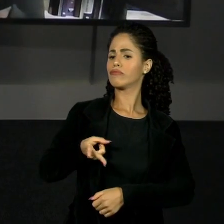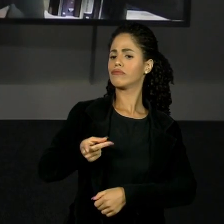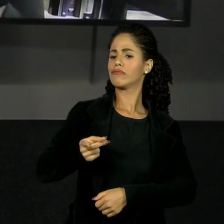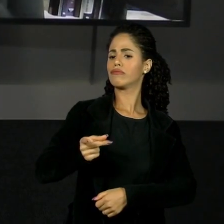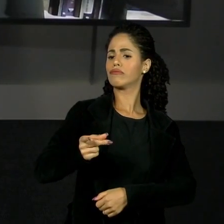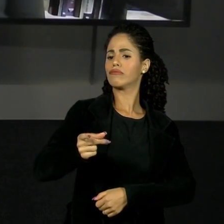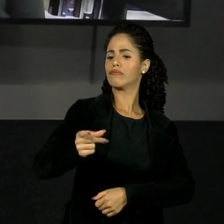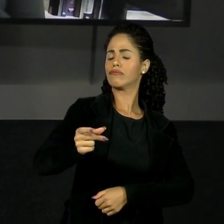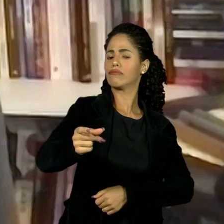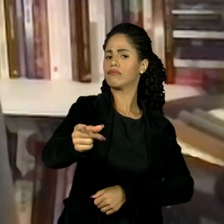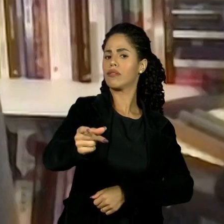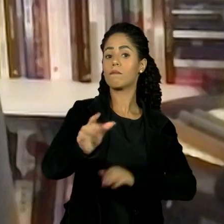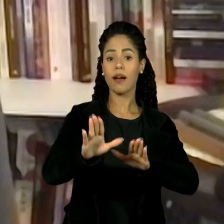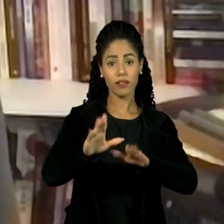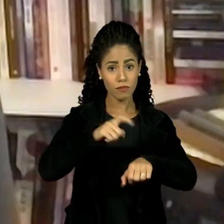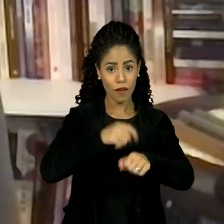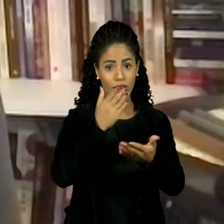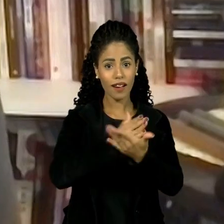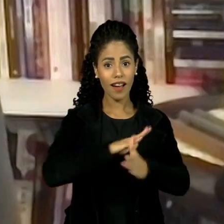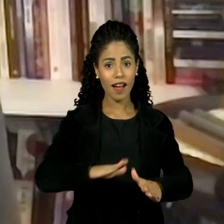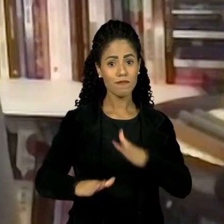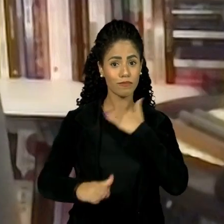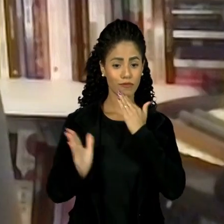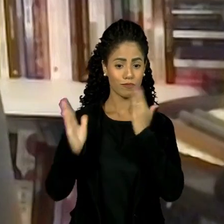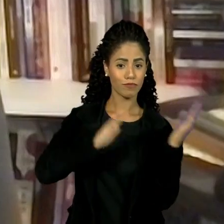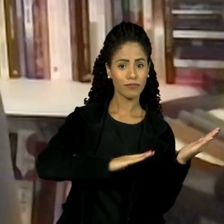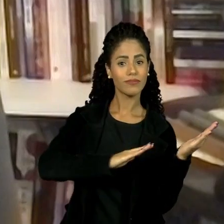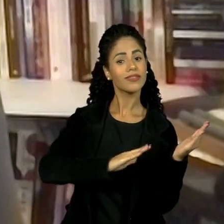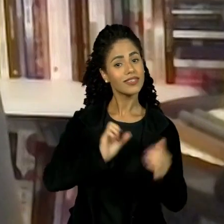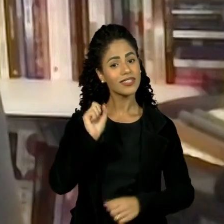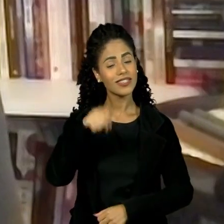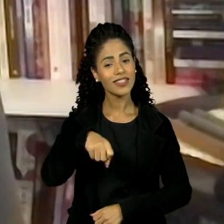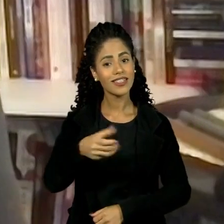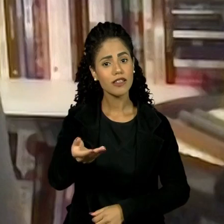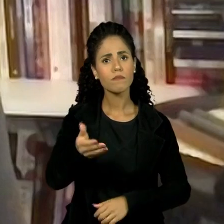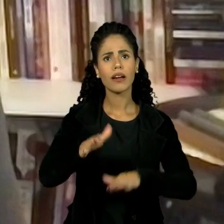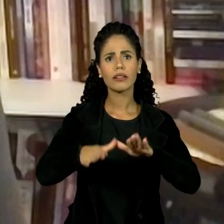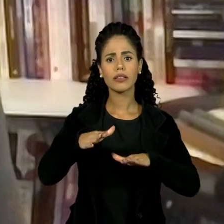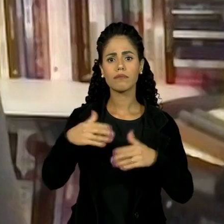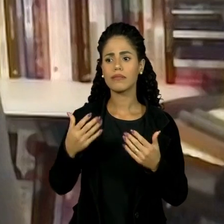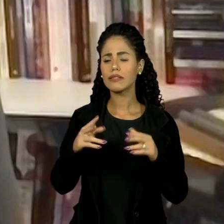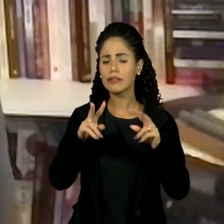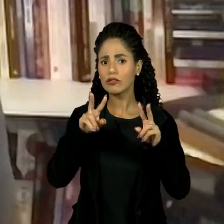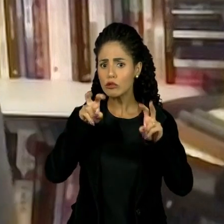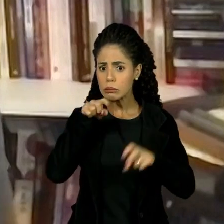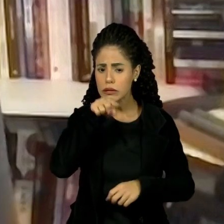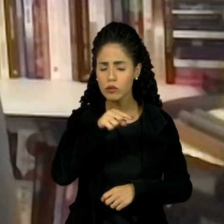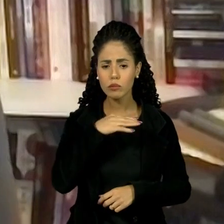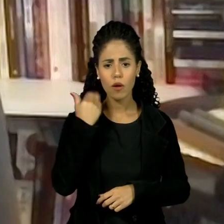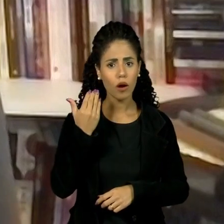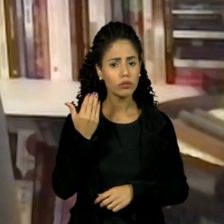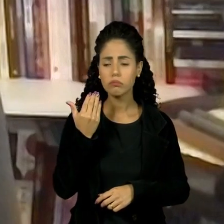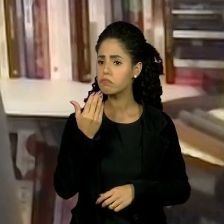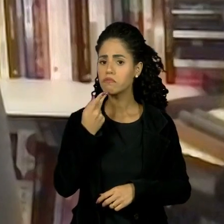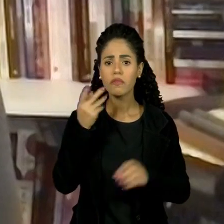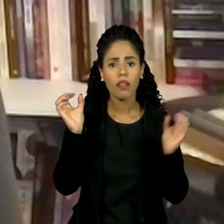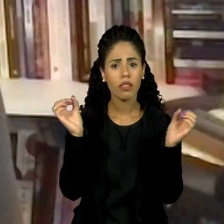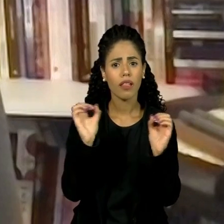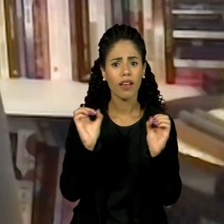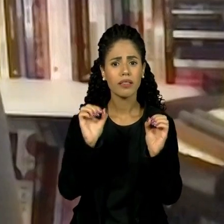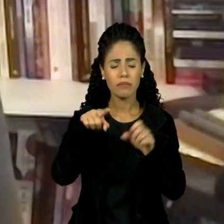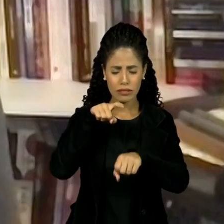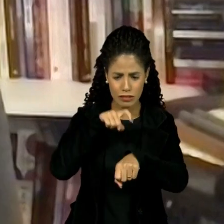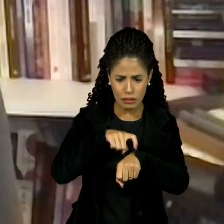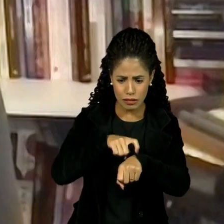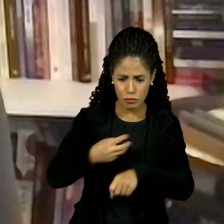tipo de percepção que aquilo vai acabar. Mas acaba. E ninguém fala sobre isso. E no momento que está acabando,